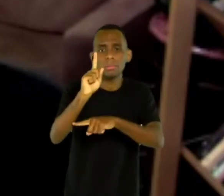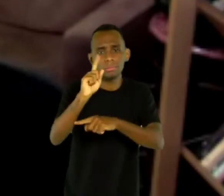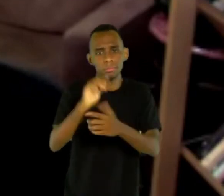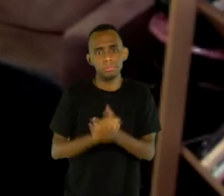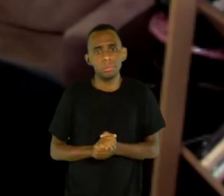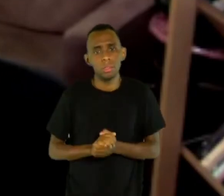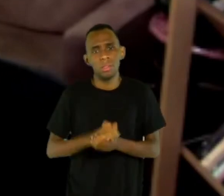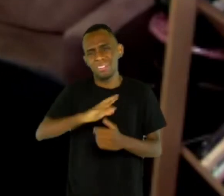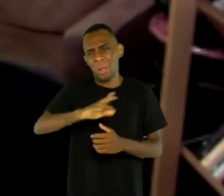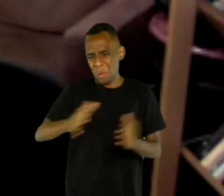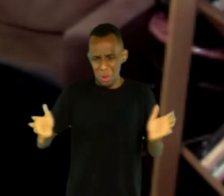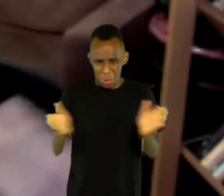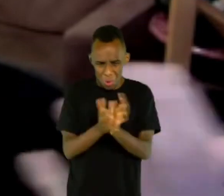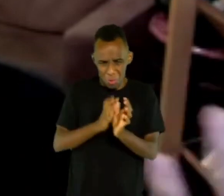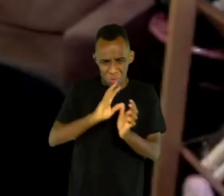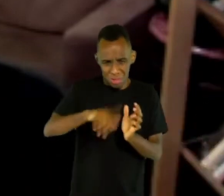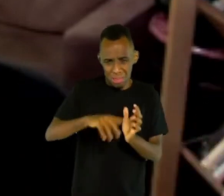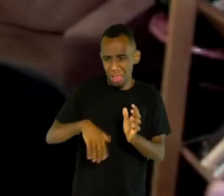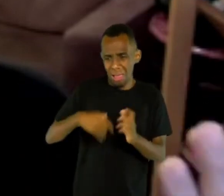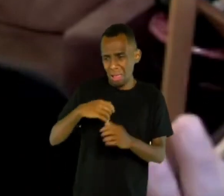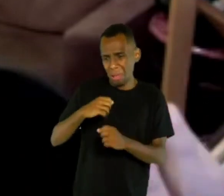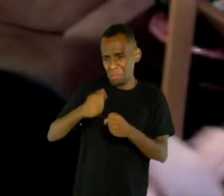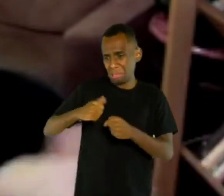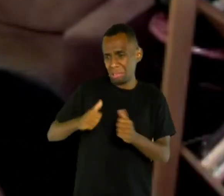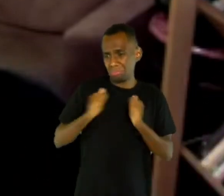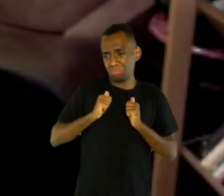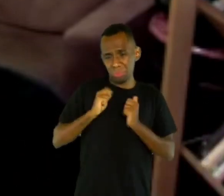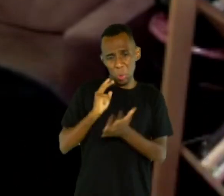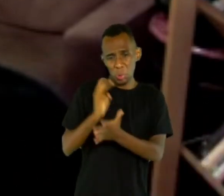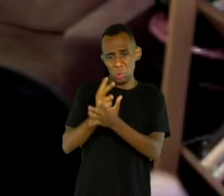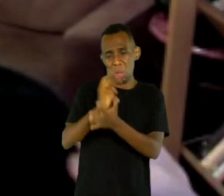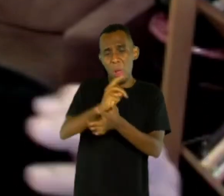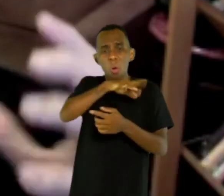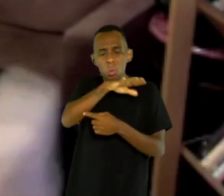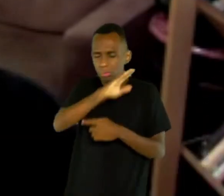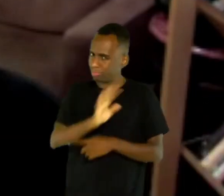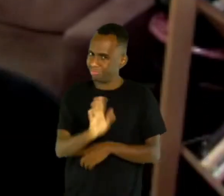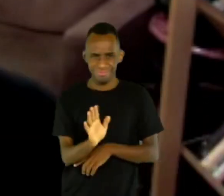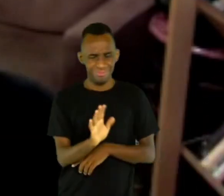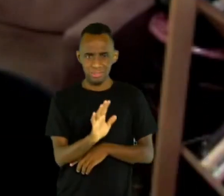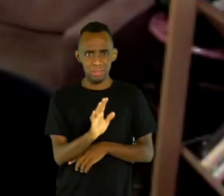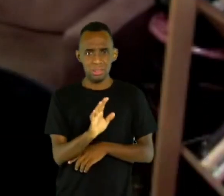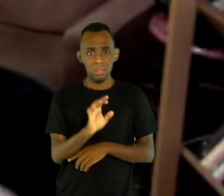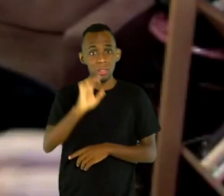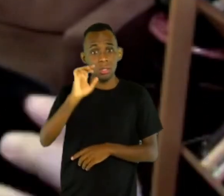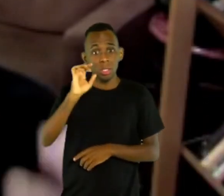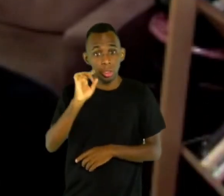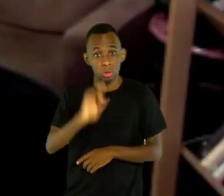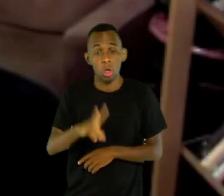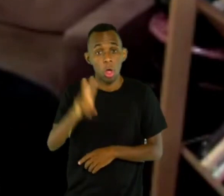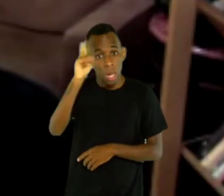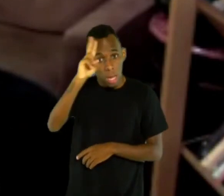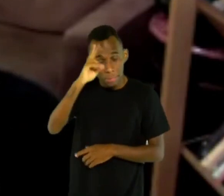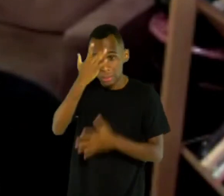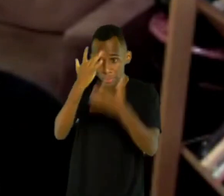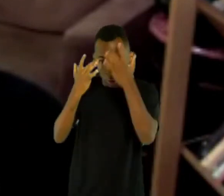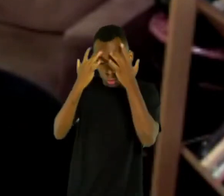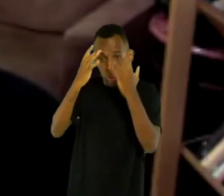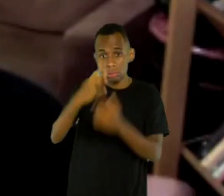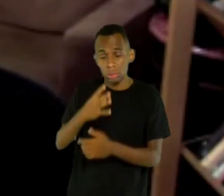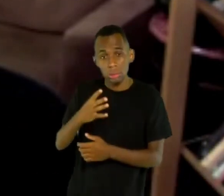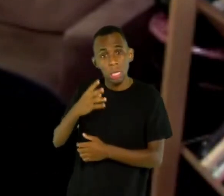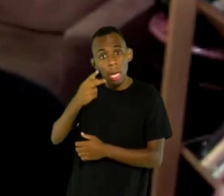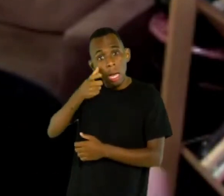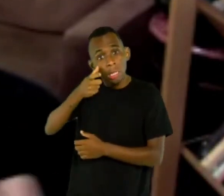essa realidade de coisas. Os que reforçaram essa realidade de coisas estão esquecidos. A gente só lembra daqueles que chamam a atenção para o fato de que essa